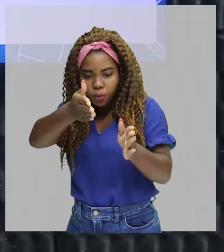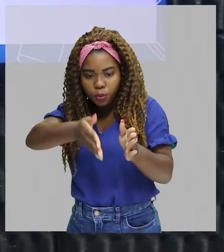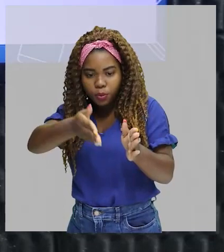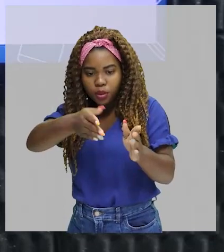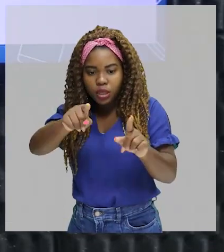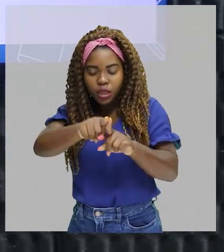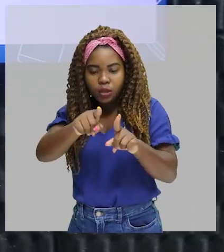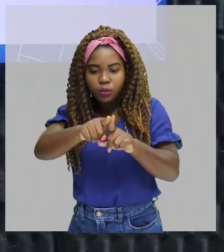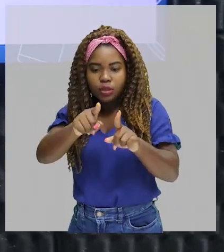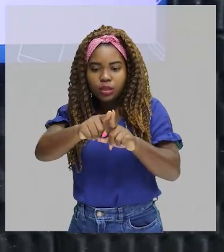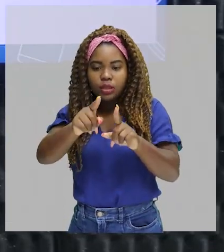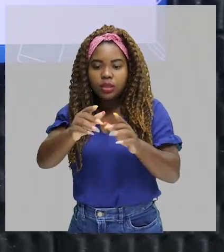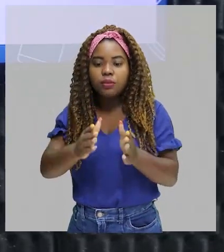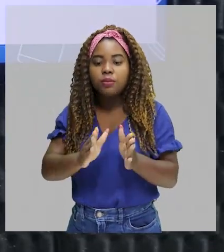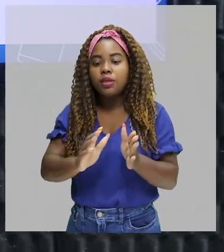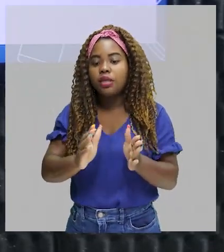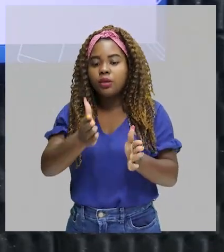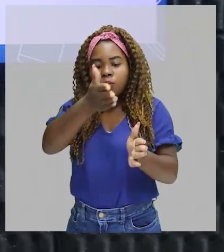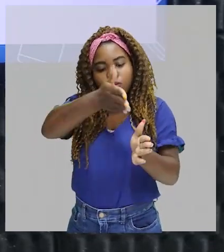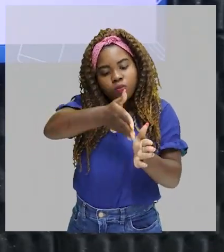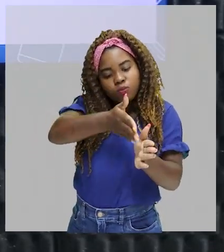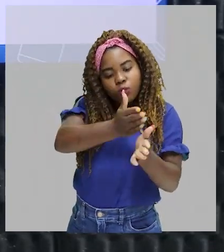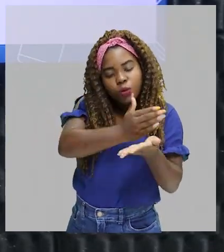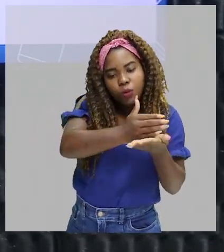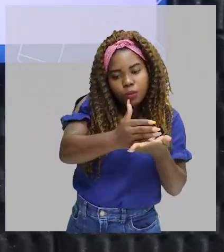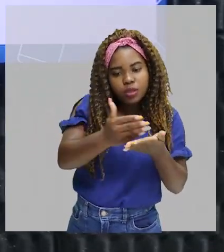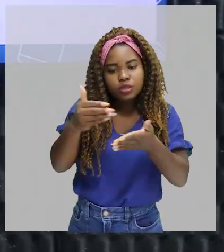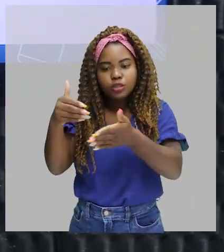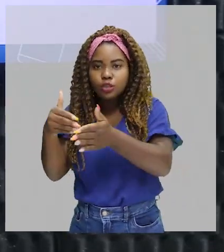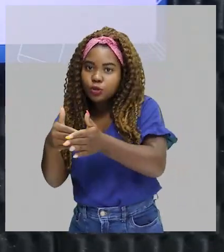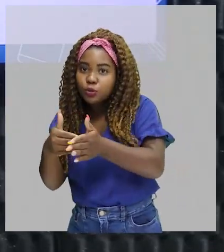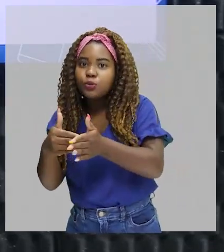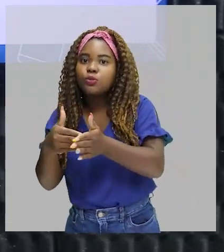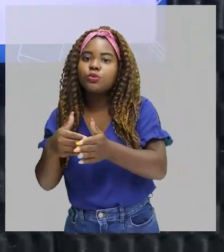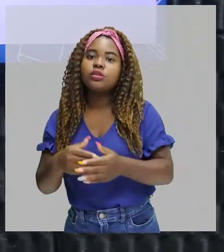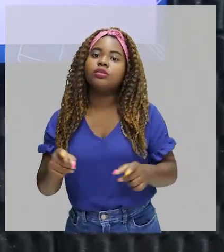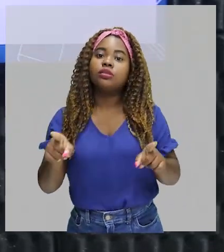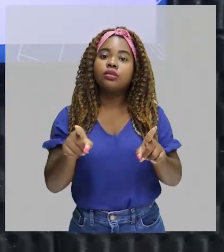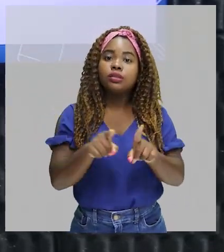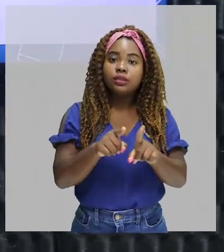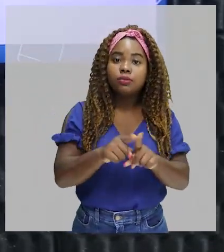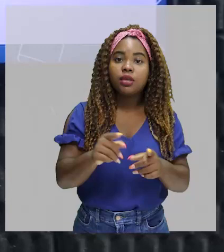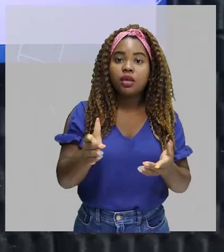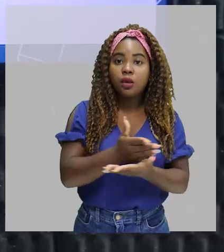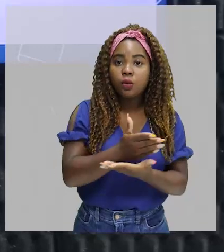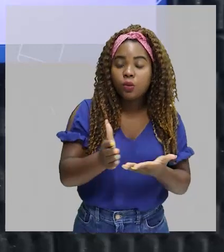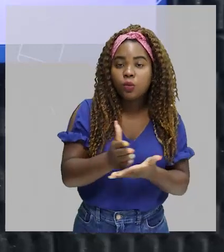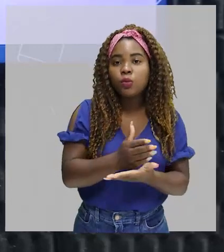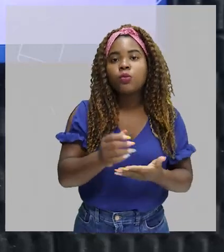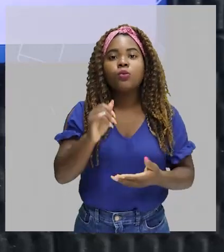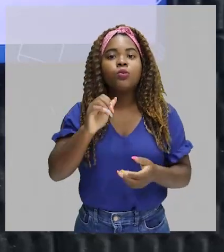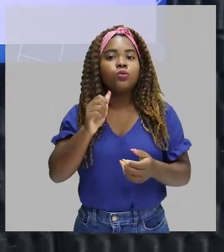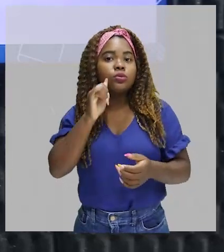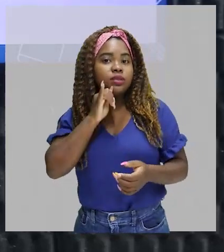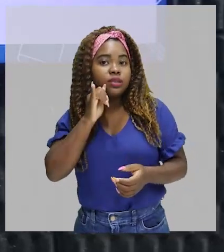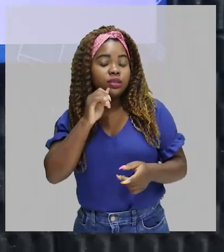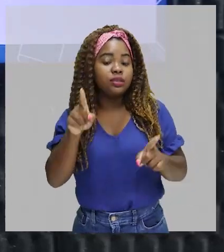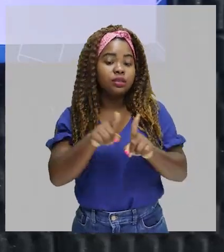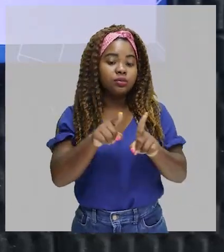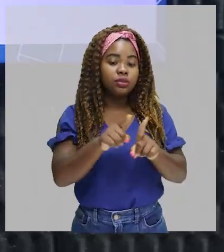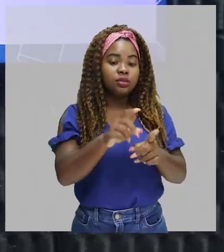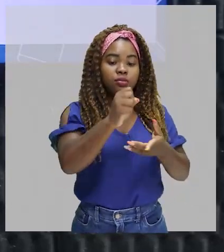o que é, então, uma interpolação aritmética. Veremos alguns exemplos e, por fim, apresentaremos alguns